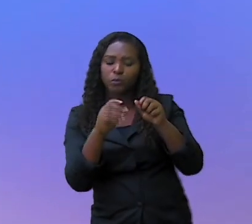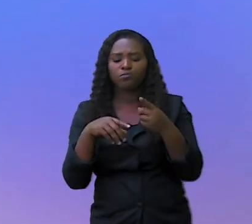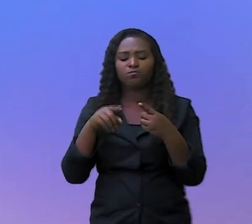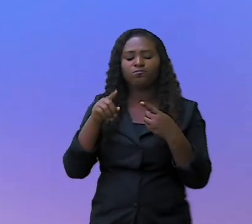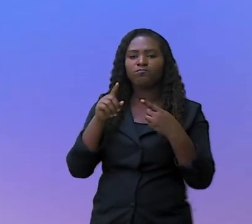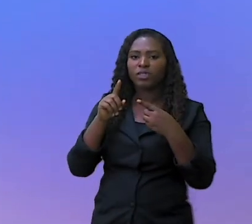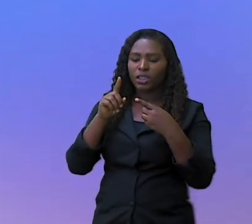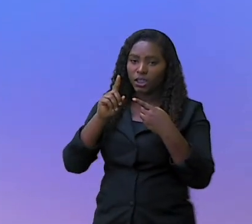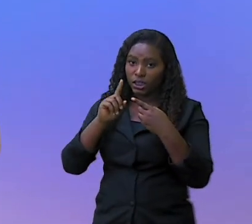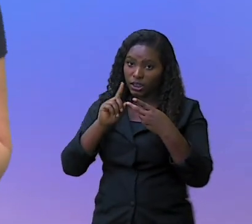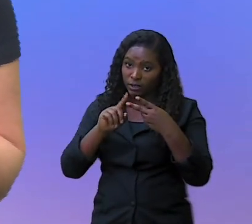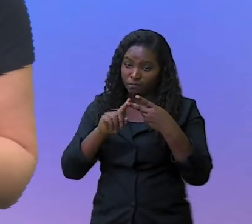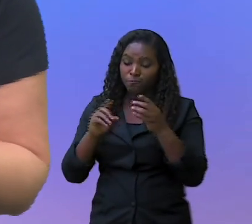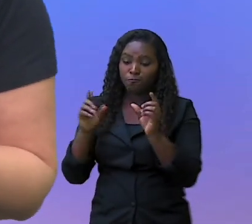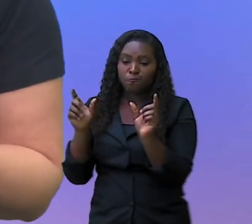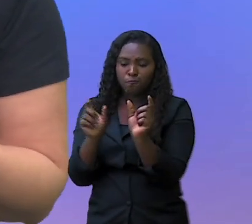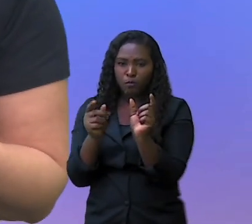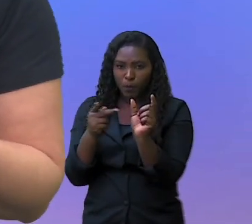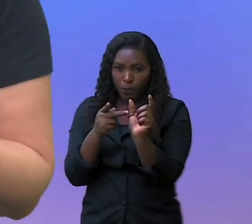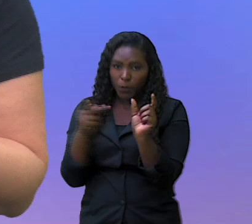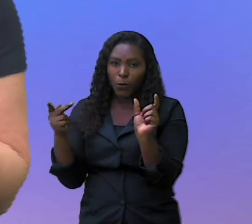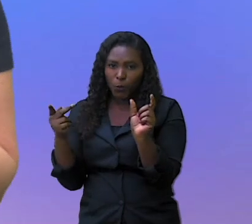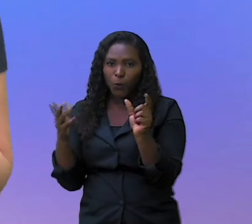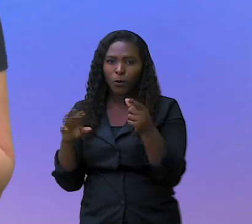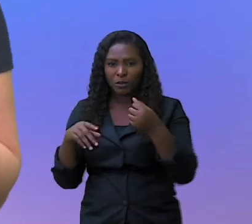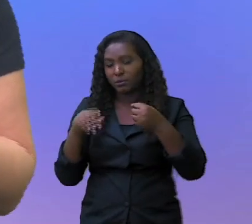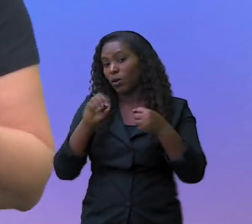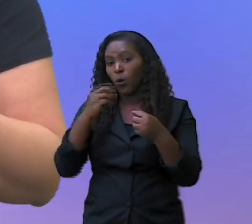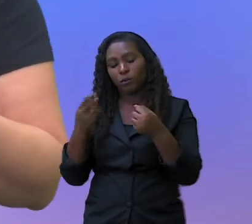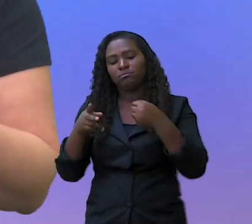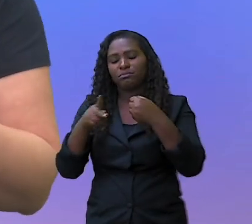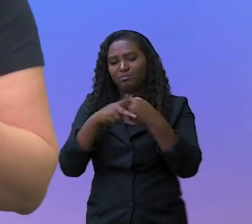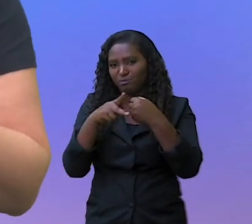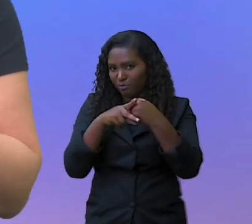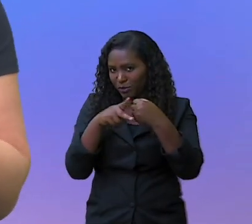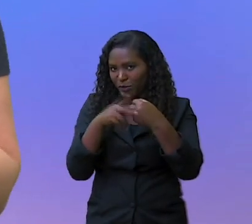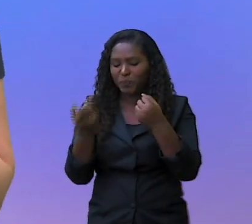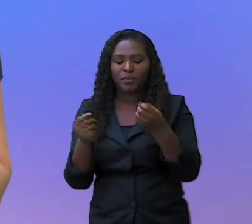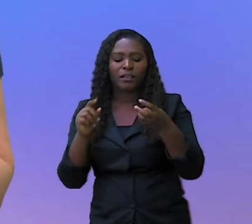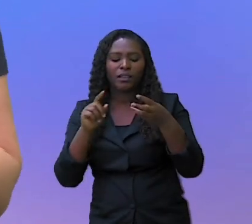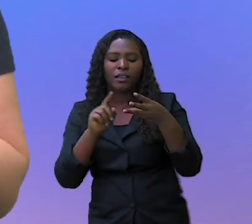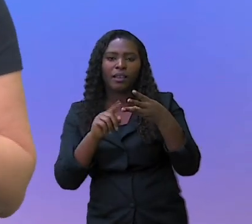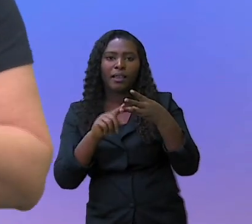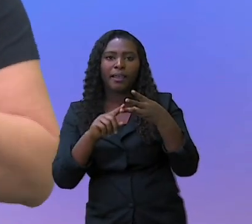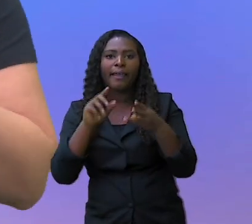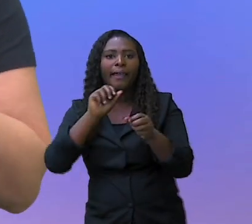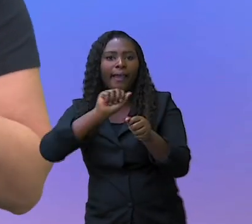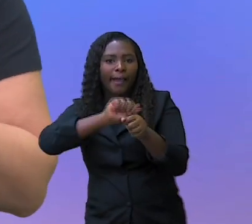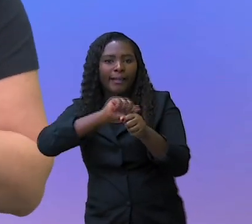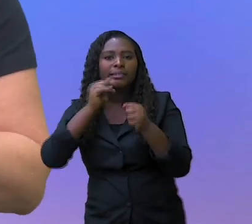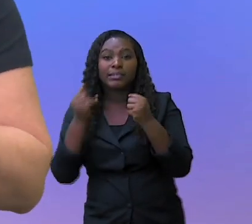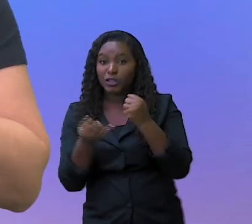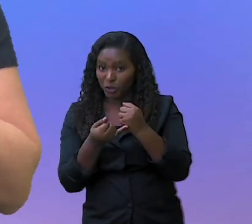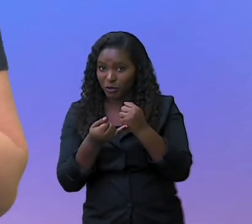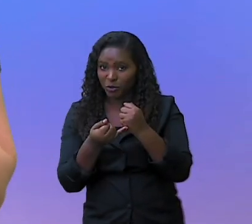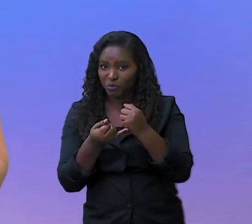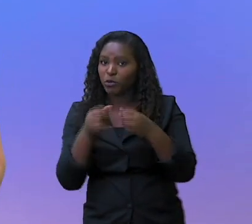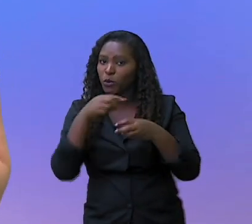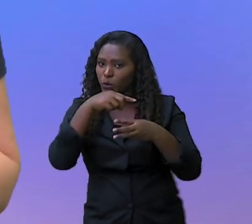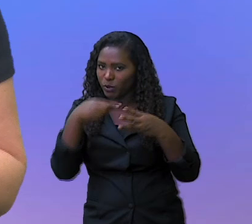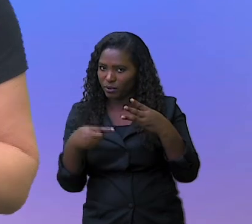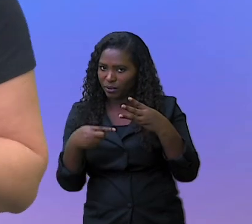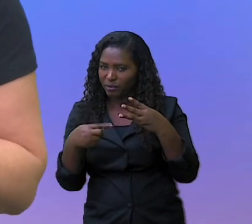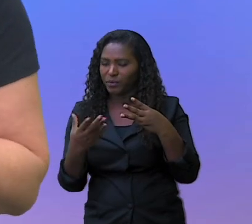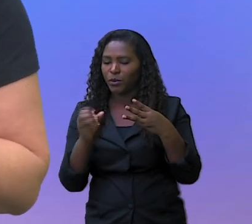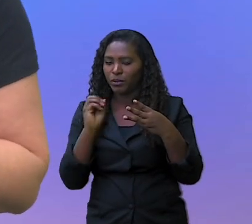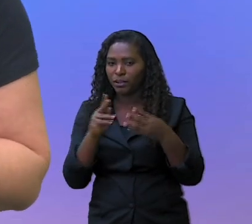essas possibilidades aí de representação do adjunto adnominal, fazendo uma explicação, sim, bem calma, bem